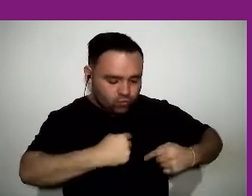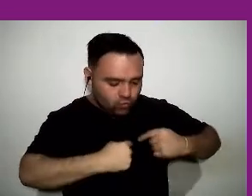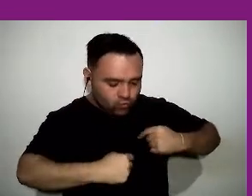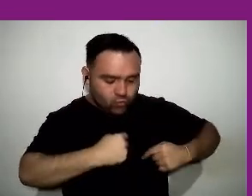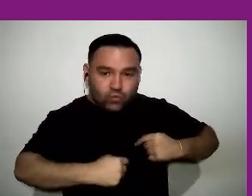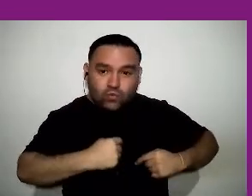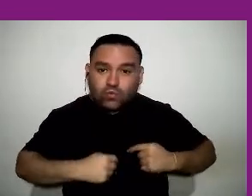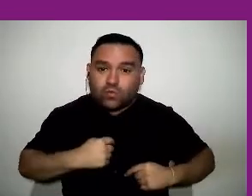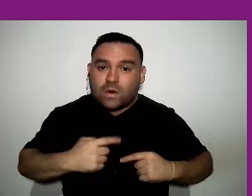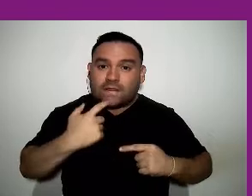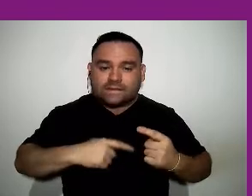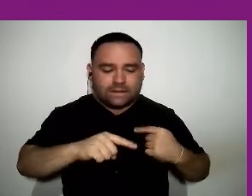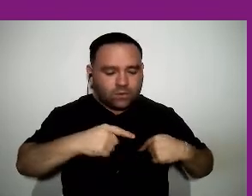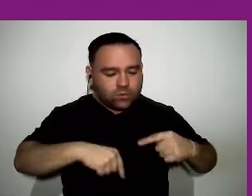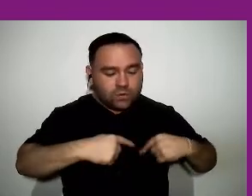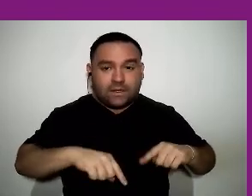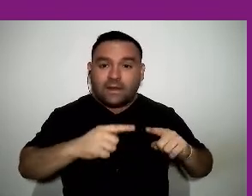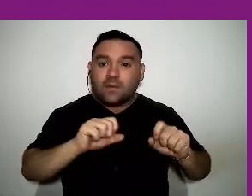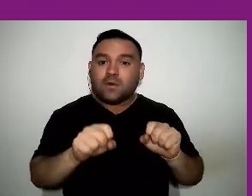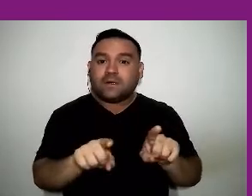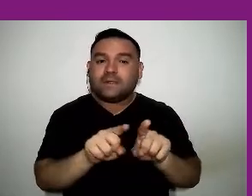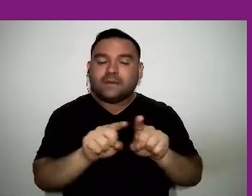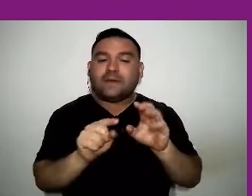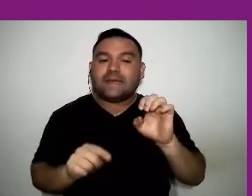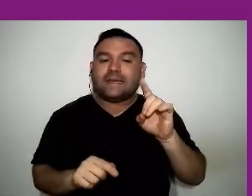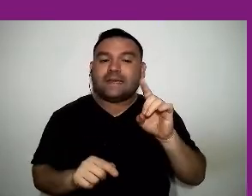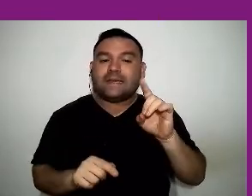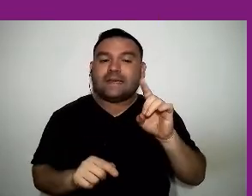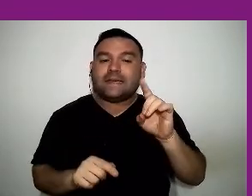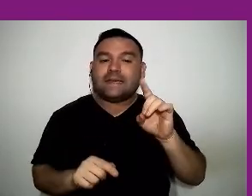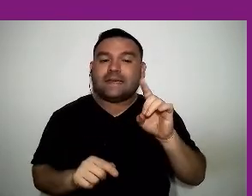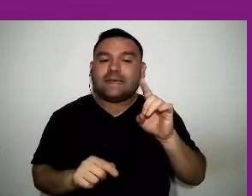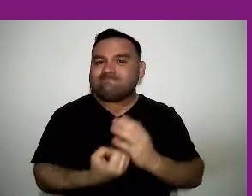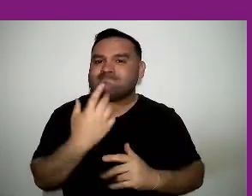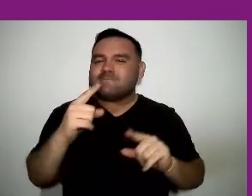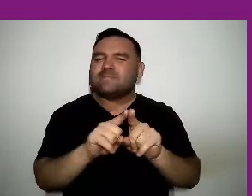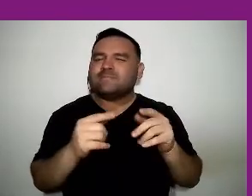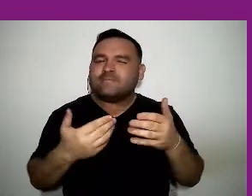pulmonares, gerando muito mais edema. E